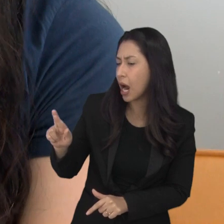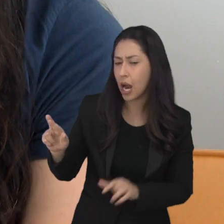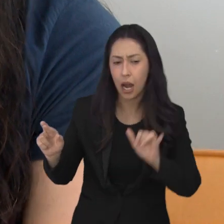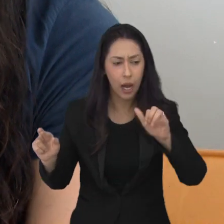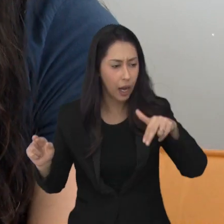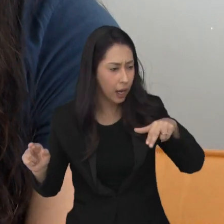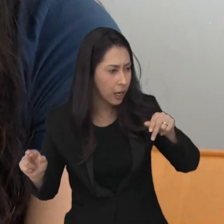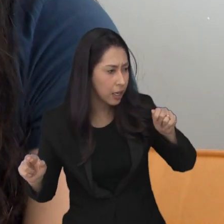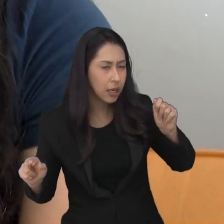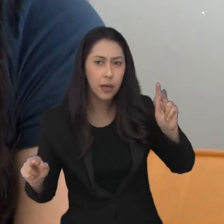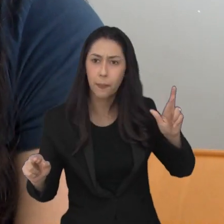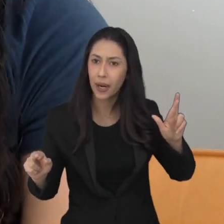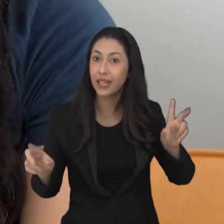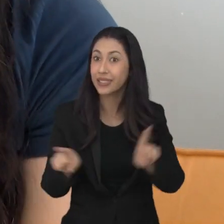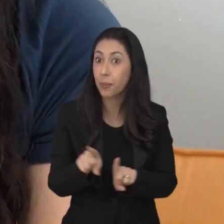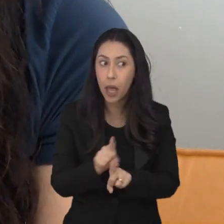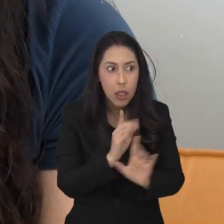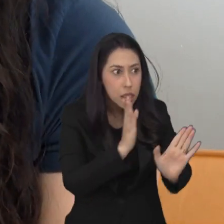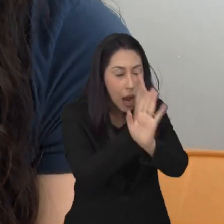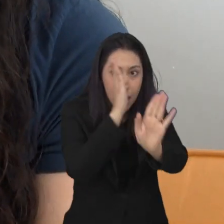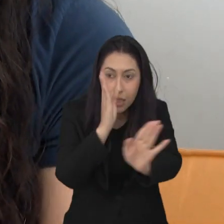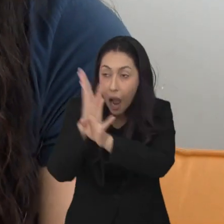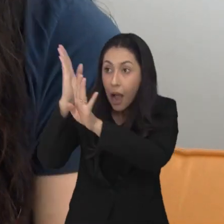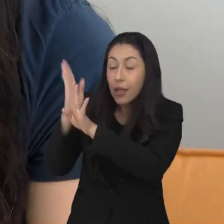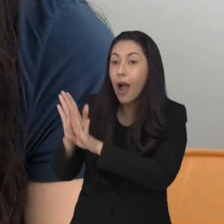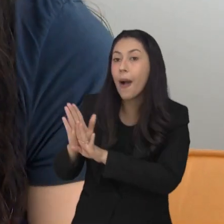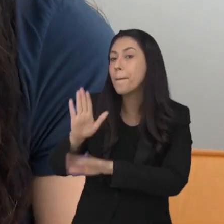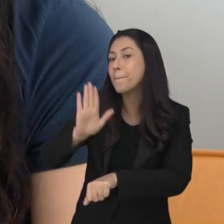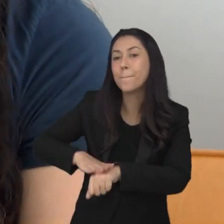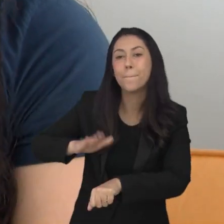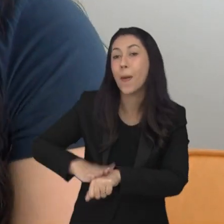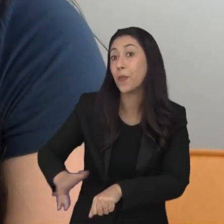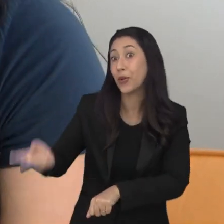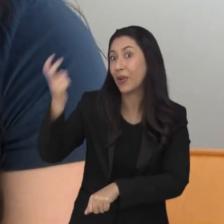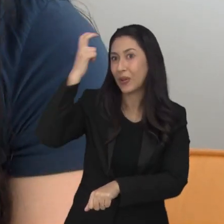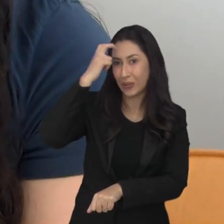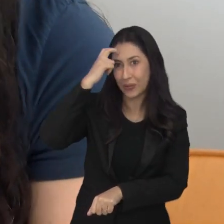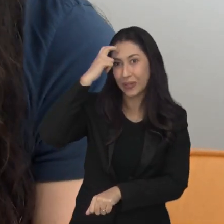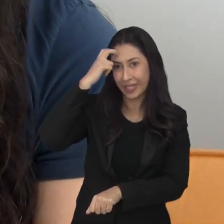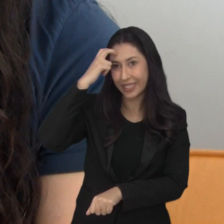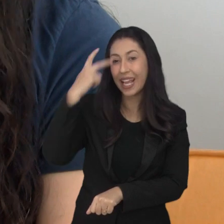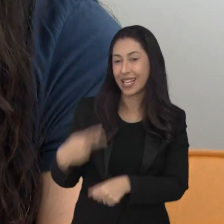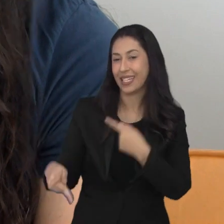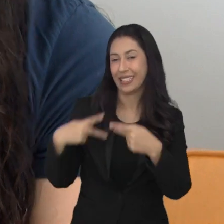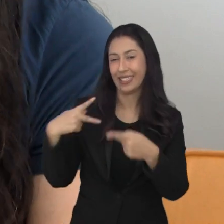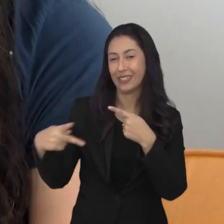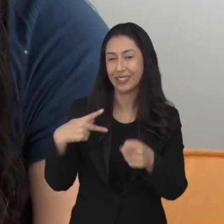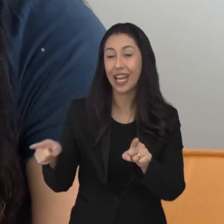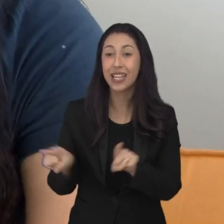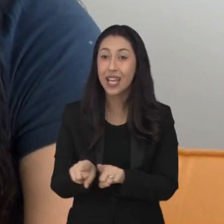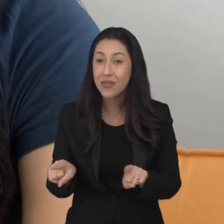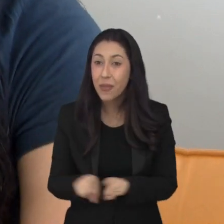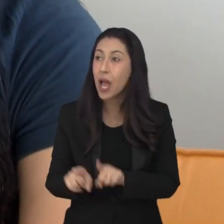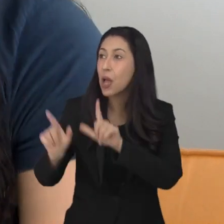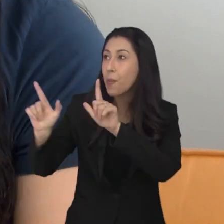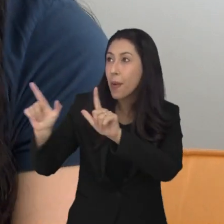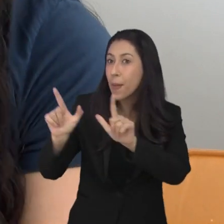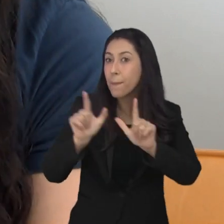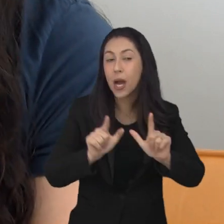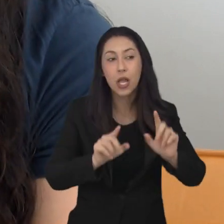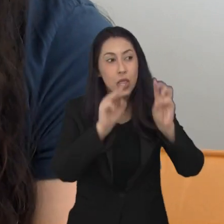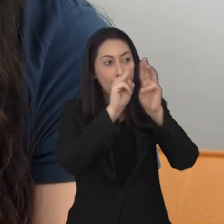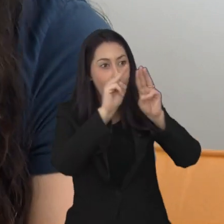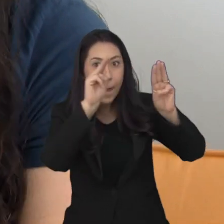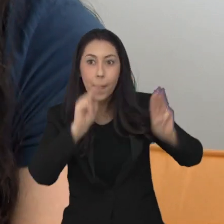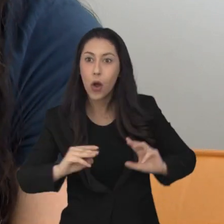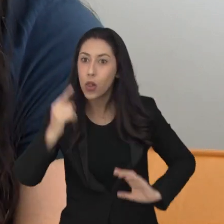tem vários meio que easter eggs, assim, pensando na cultura e no que tem no parque. Então, tem algumas esculturas que estão no Museu do